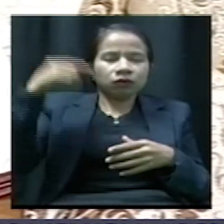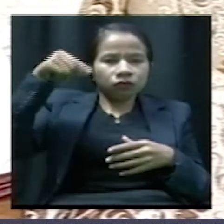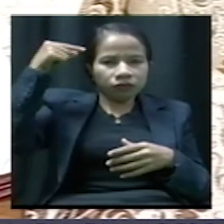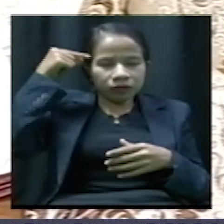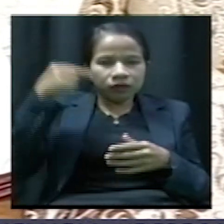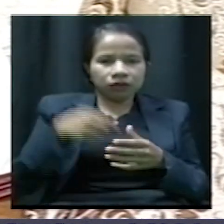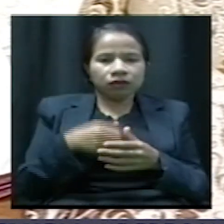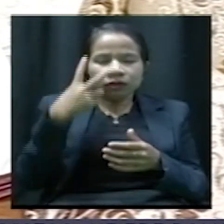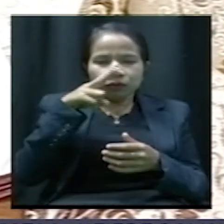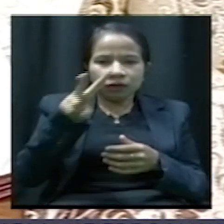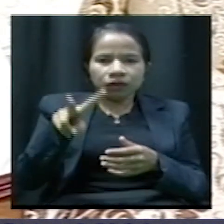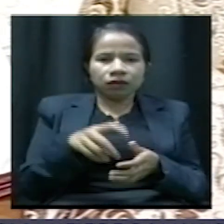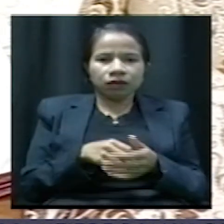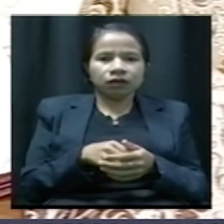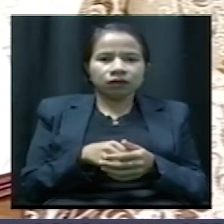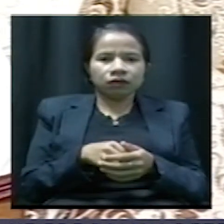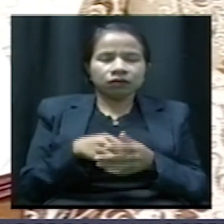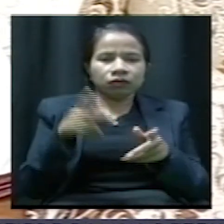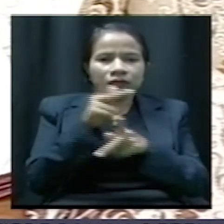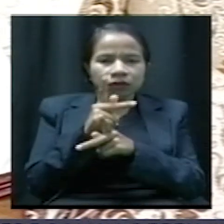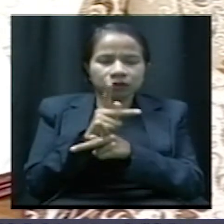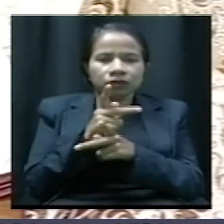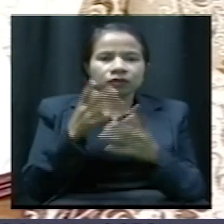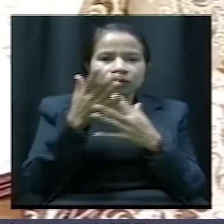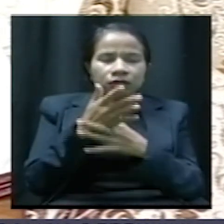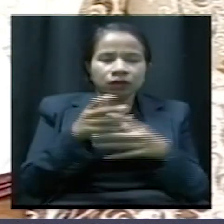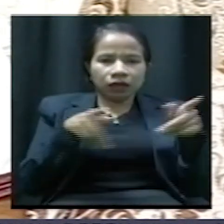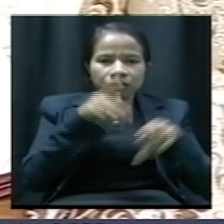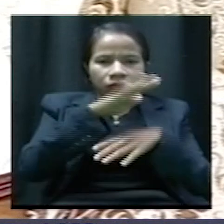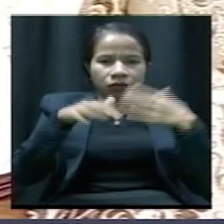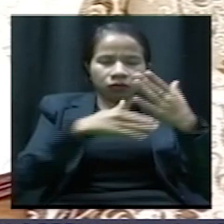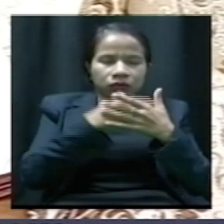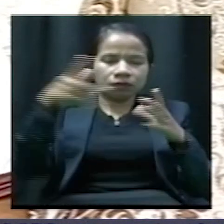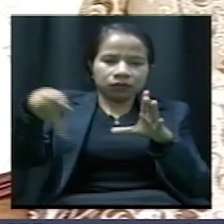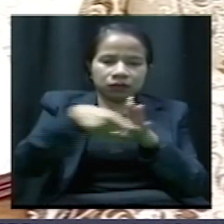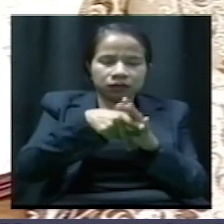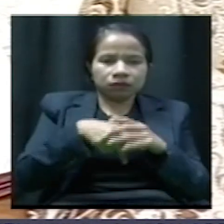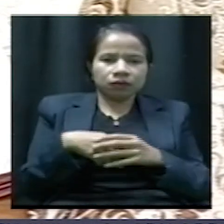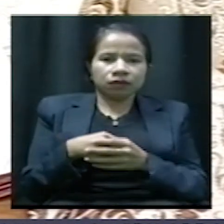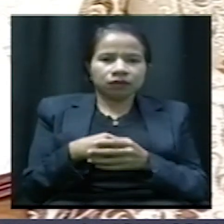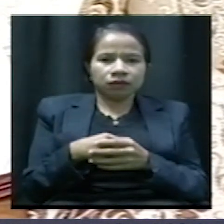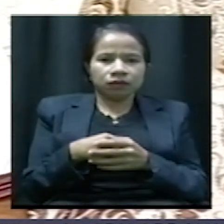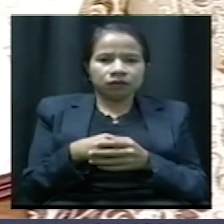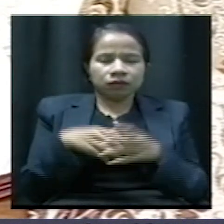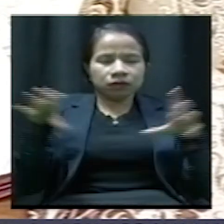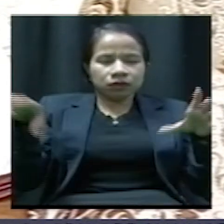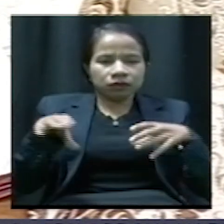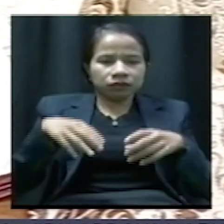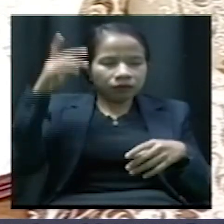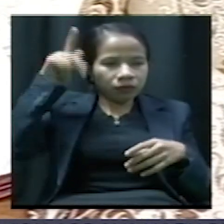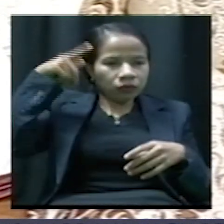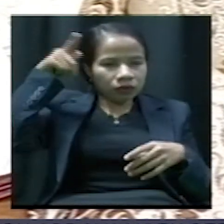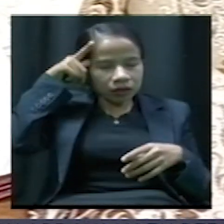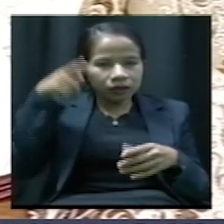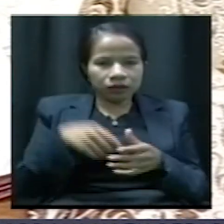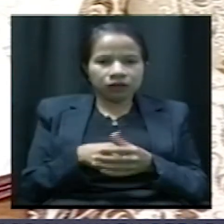ne decisão atu hare asegura ema hutu ne participação ia itenia pulo sistema política ida